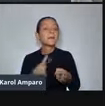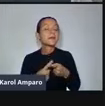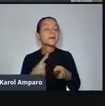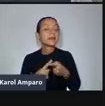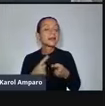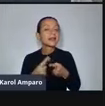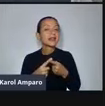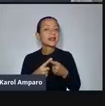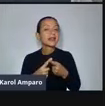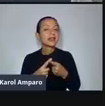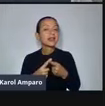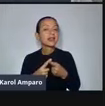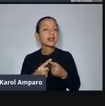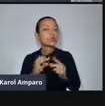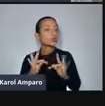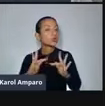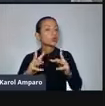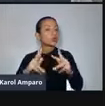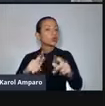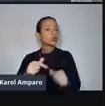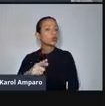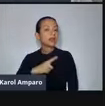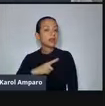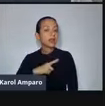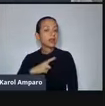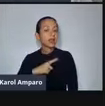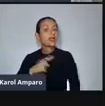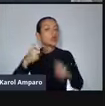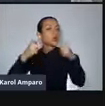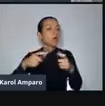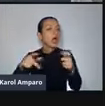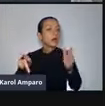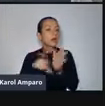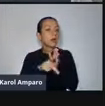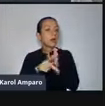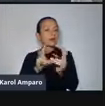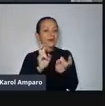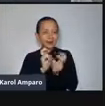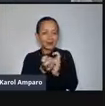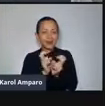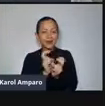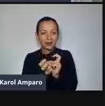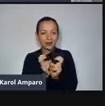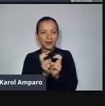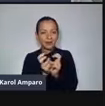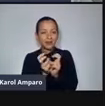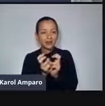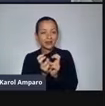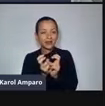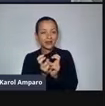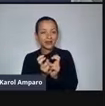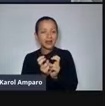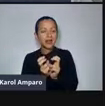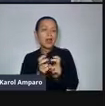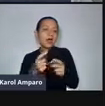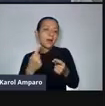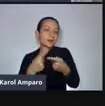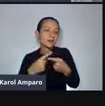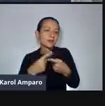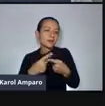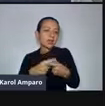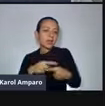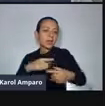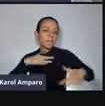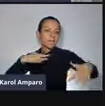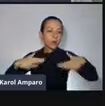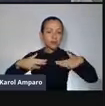existe dentro de uma academia, né, propriamente dito, nós temos, partindo do nosso gingado, toda a nossa